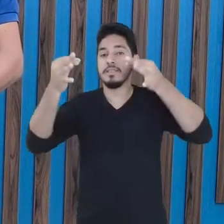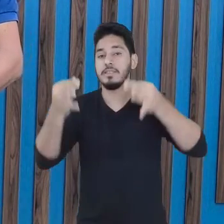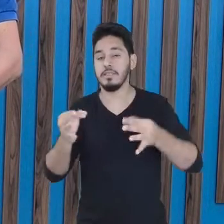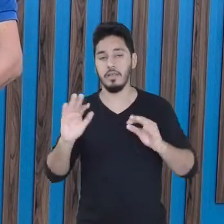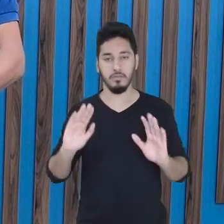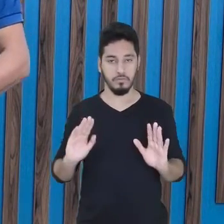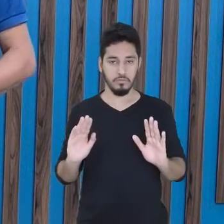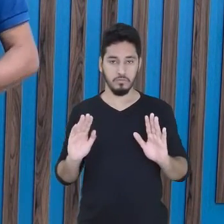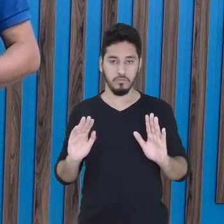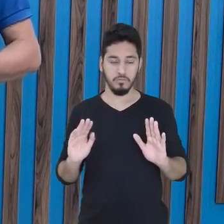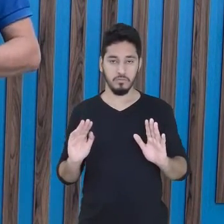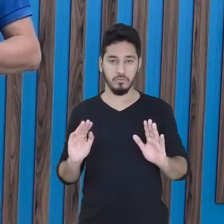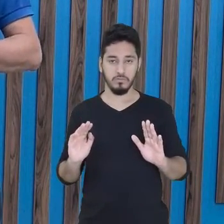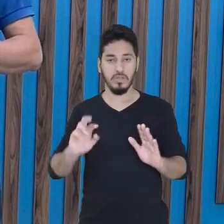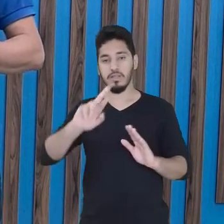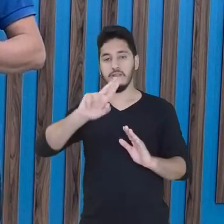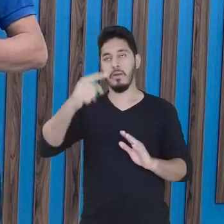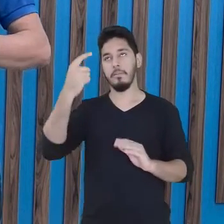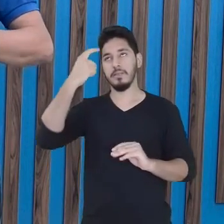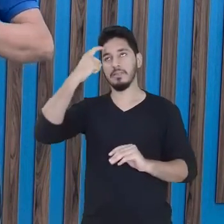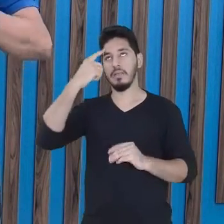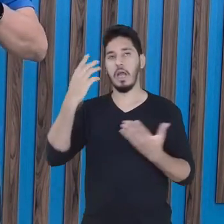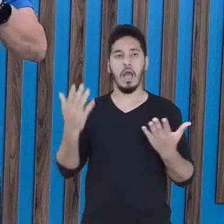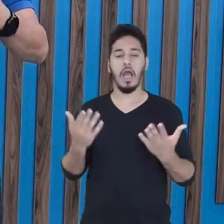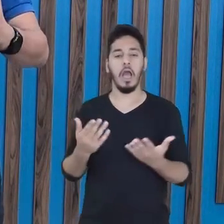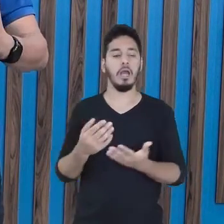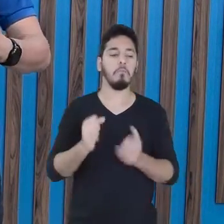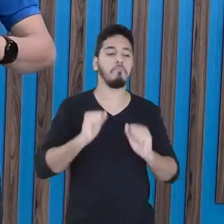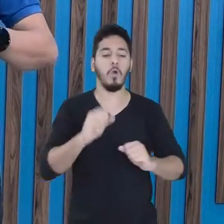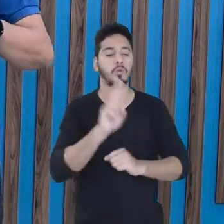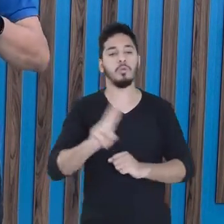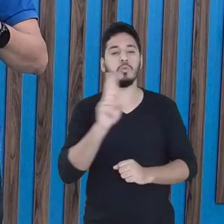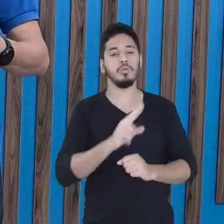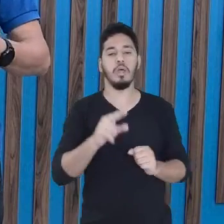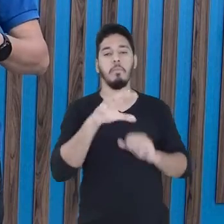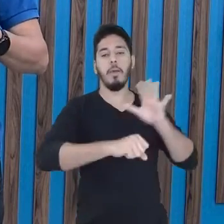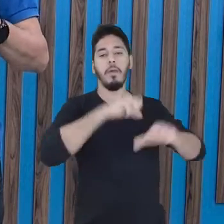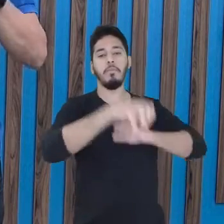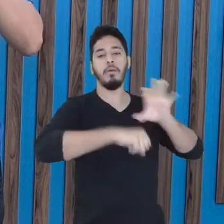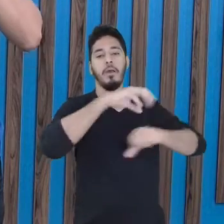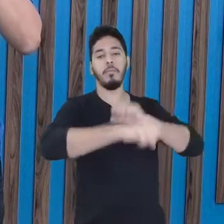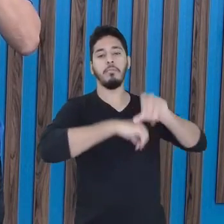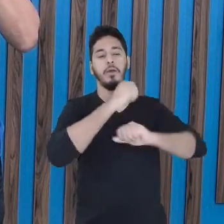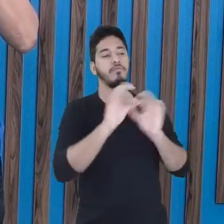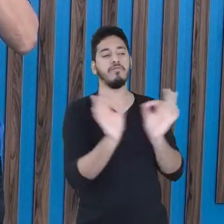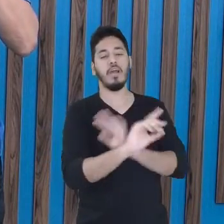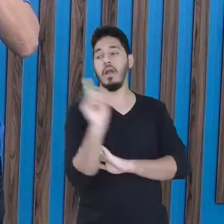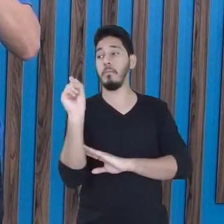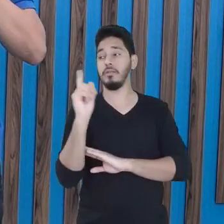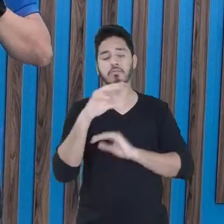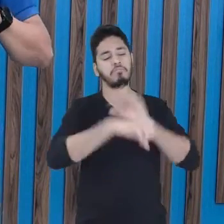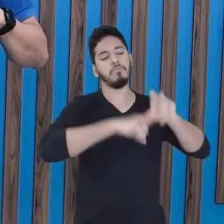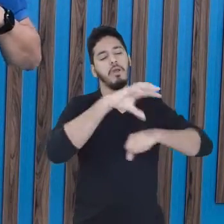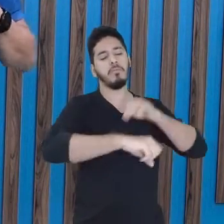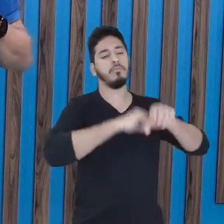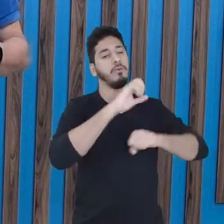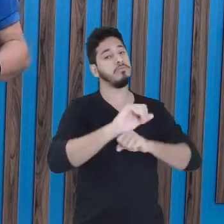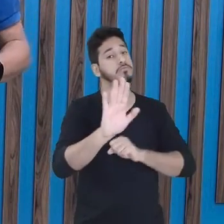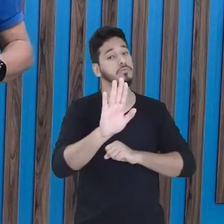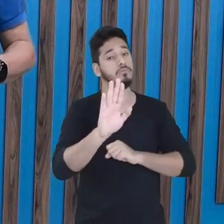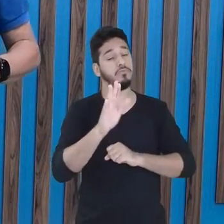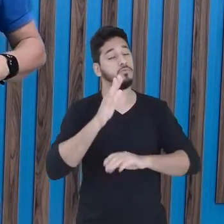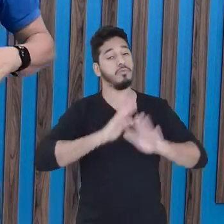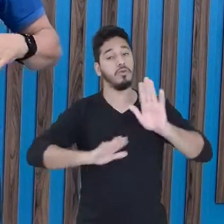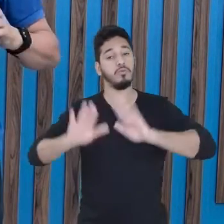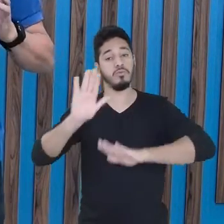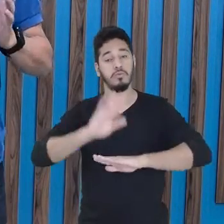racional. Não é a gente pensar que isso é finito, que não tenha fim. Né? Tem fim e é preciso ter muito